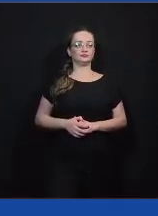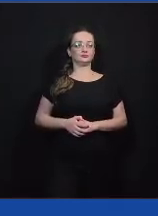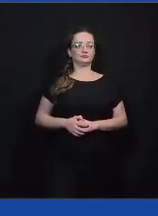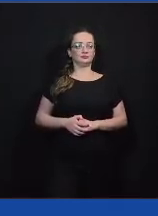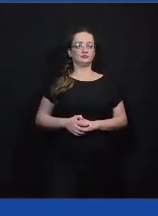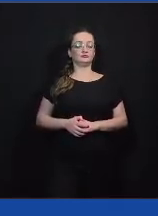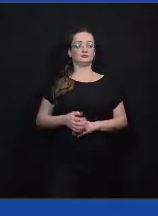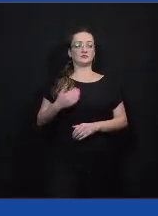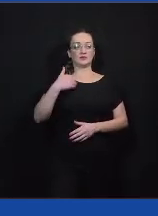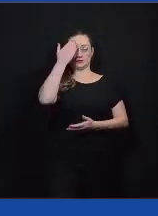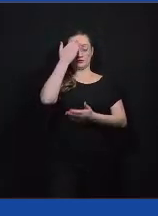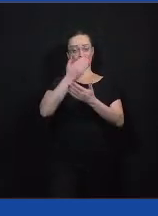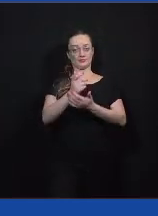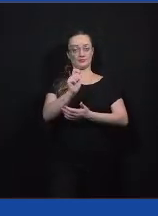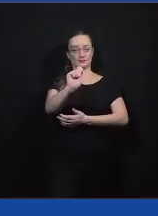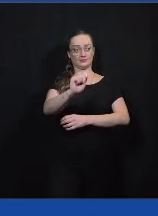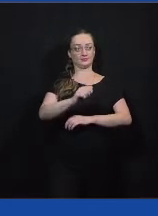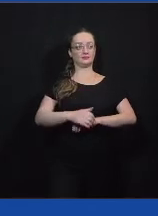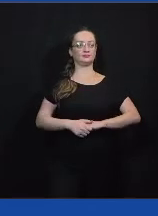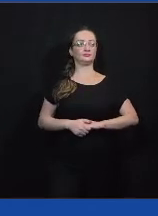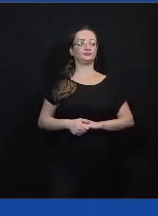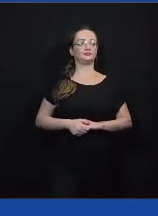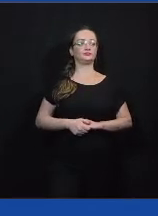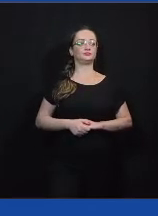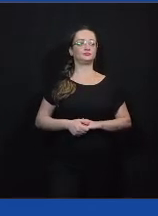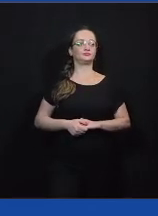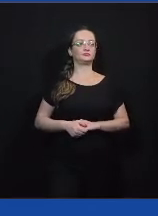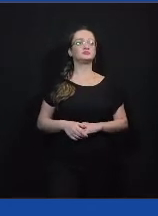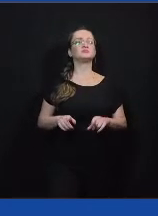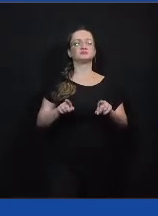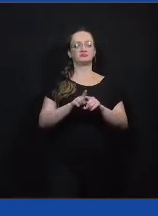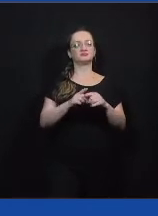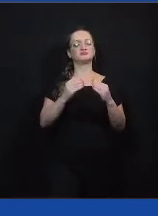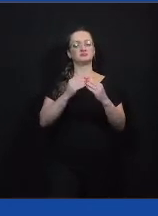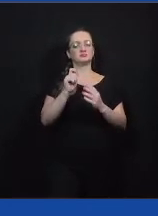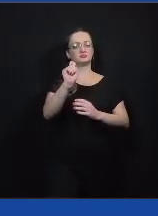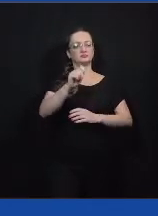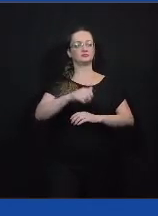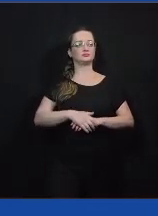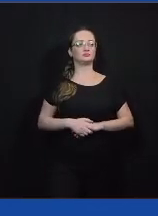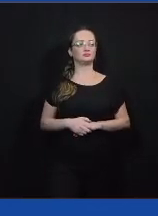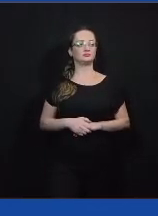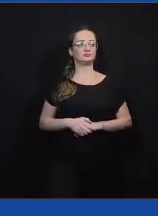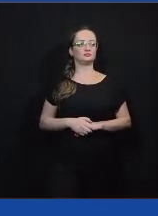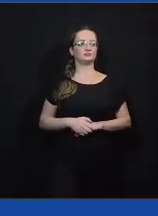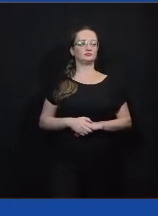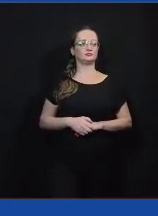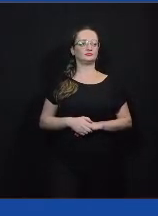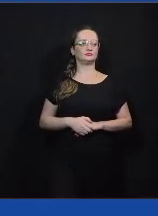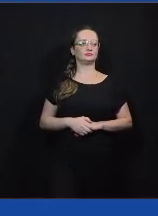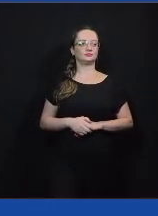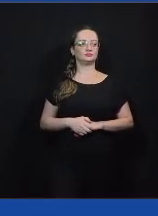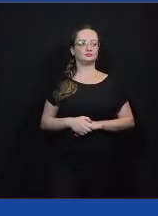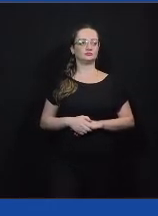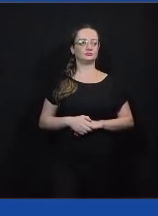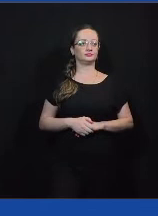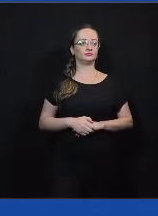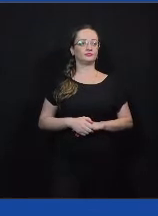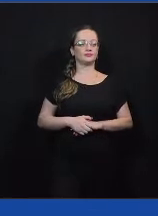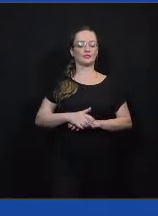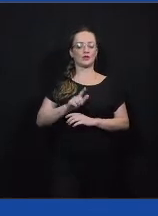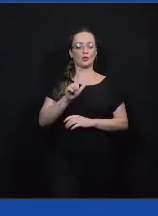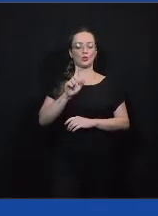e eu acho que é a e eu acho também que é a Oi boa tarde aí Luiz Fernando